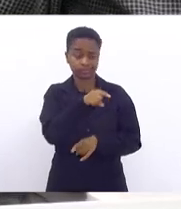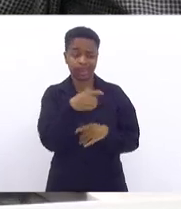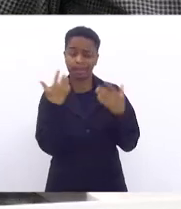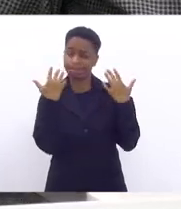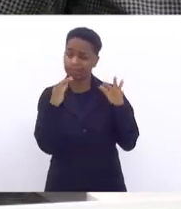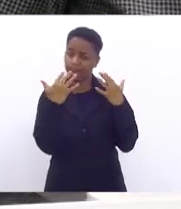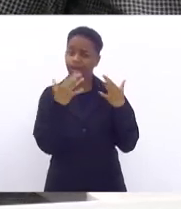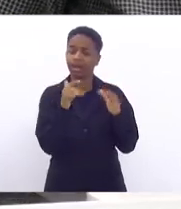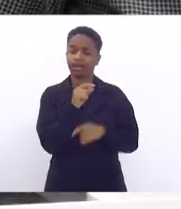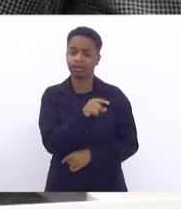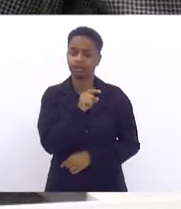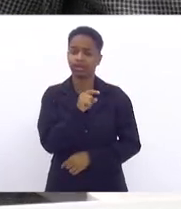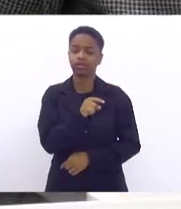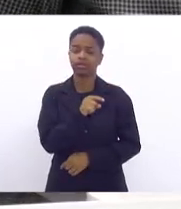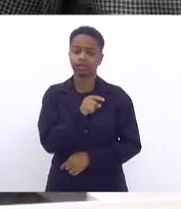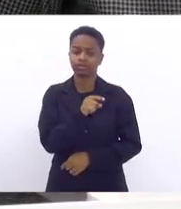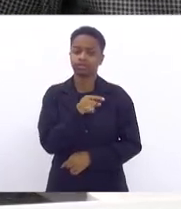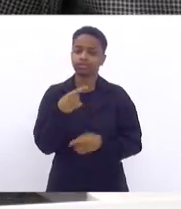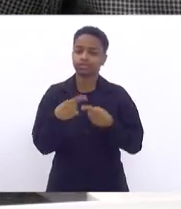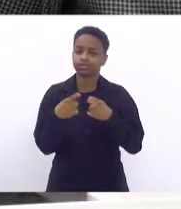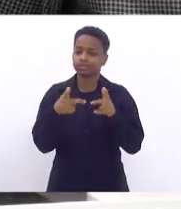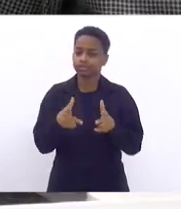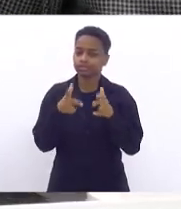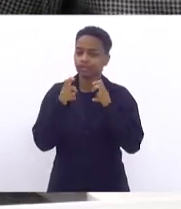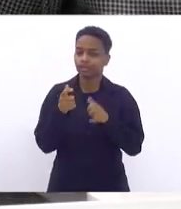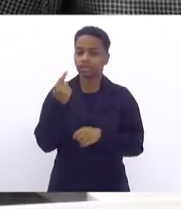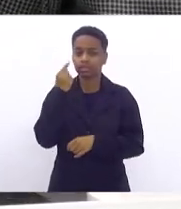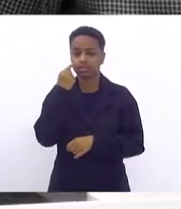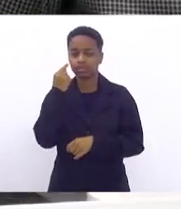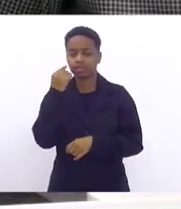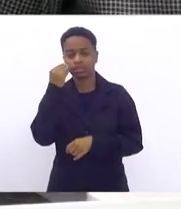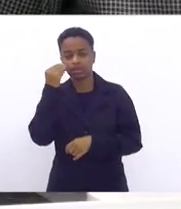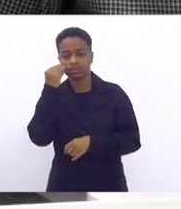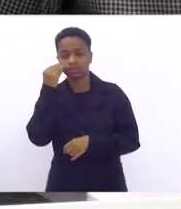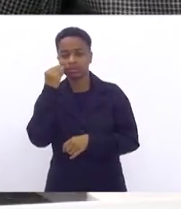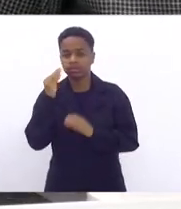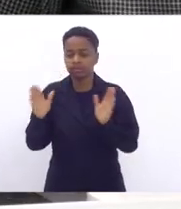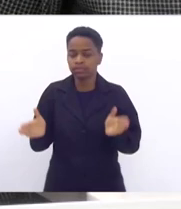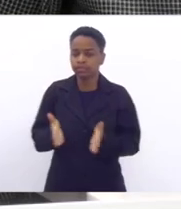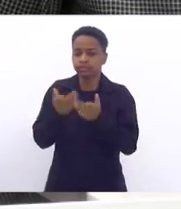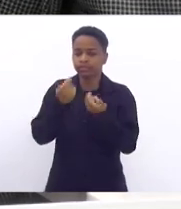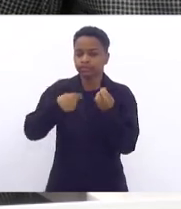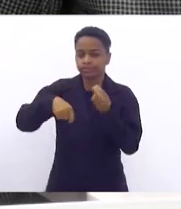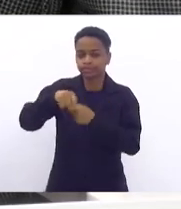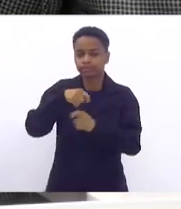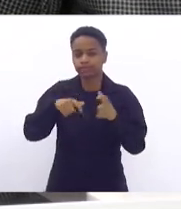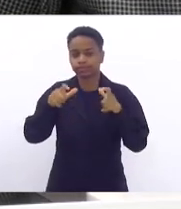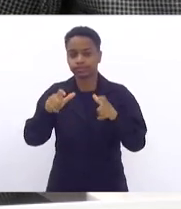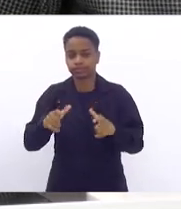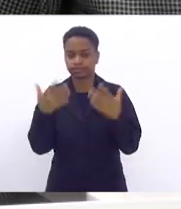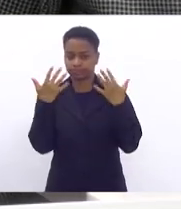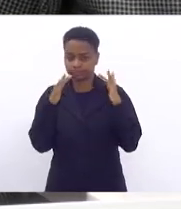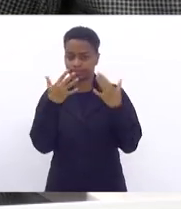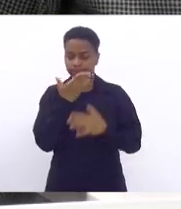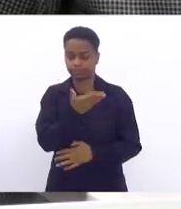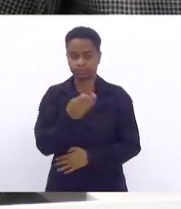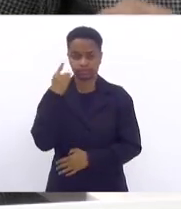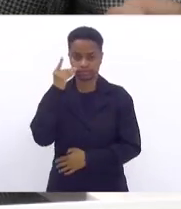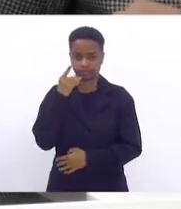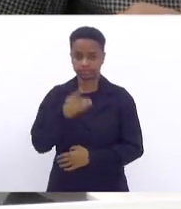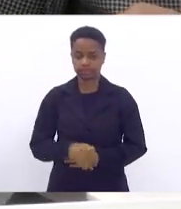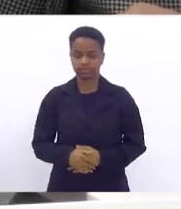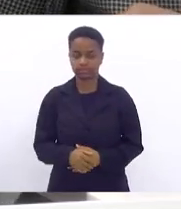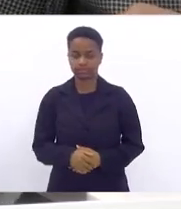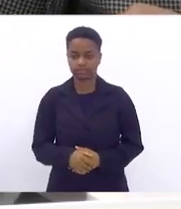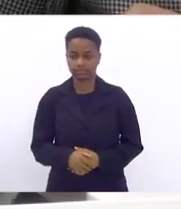parabéns vendo essa questão de agilizar e estimular a economia local. Parabéns, deputada Célia.